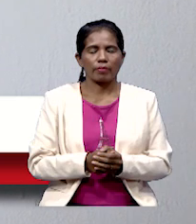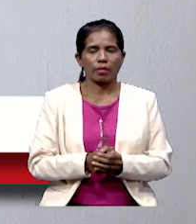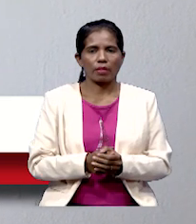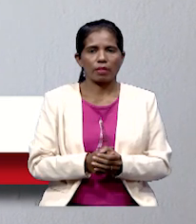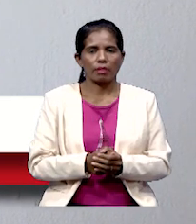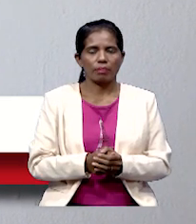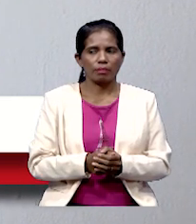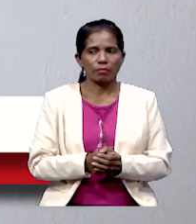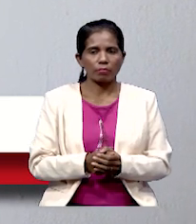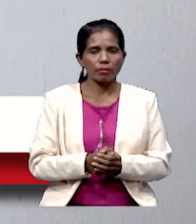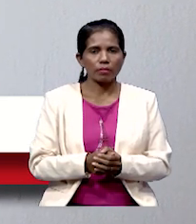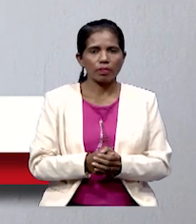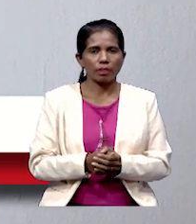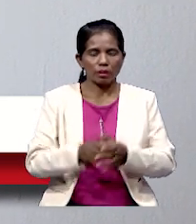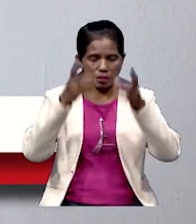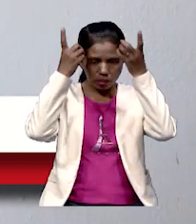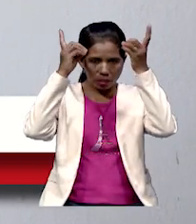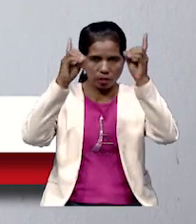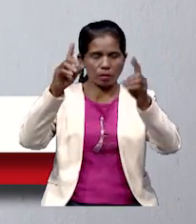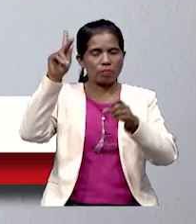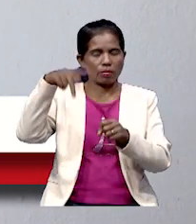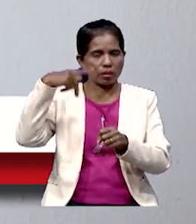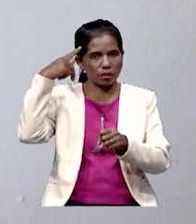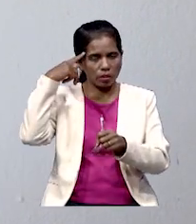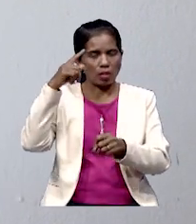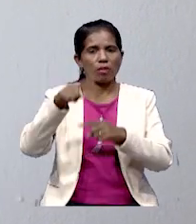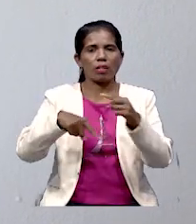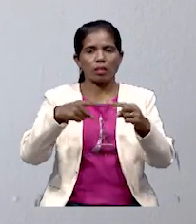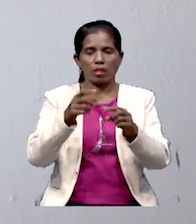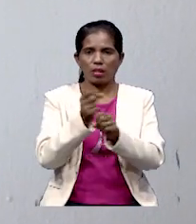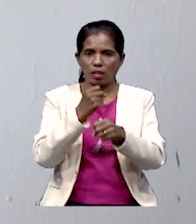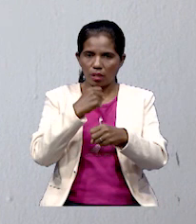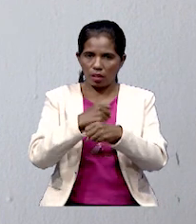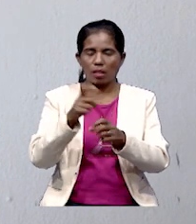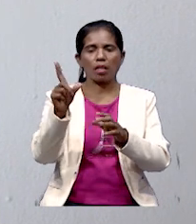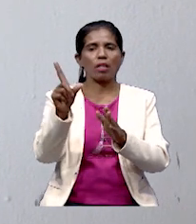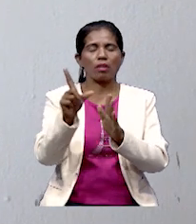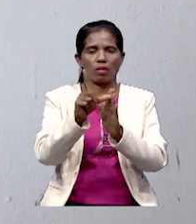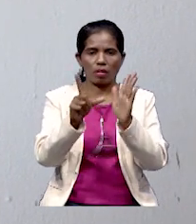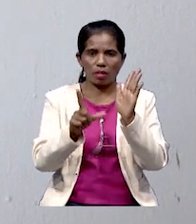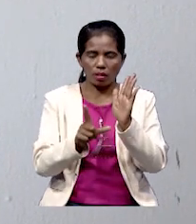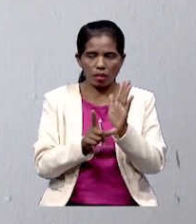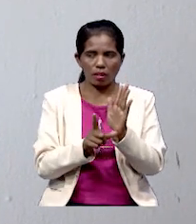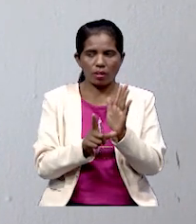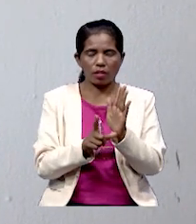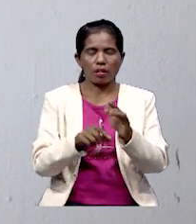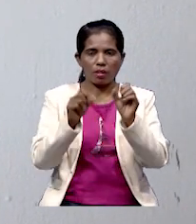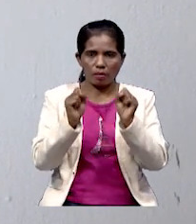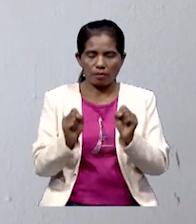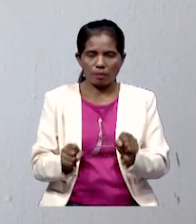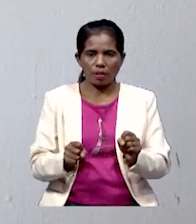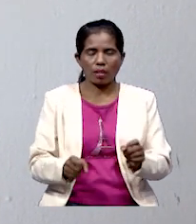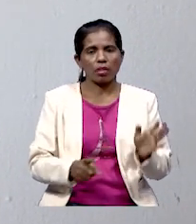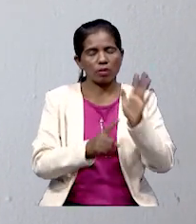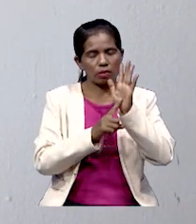ia decisões políticas, ia vai ir a halo lei, e bele sai mos documento,